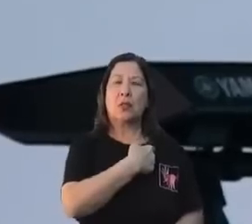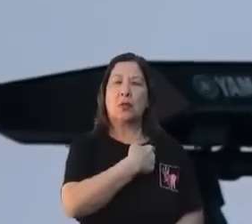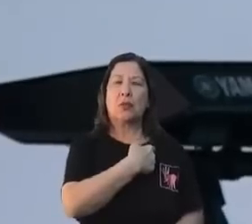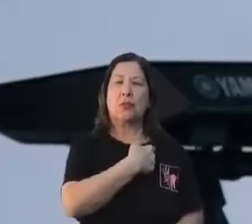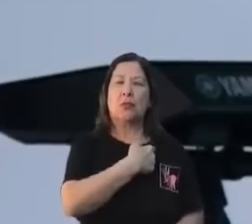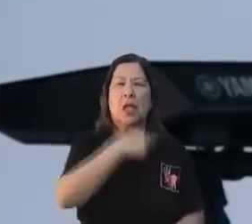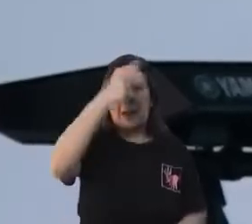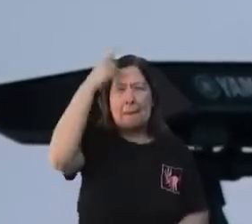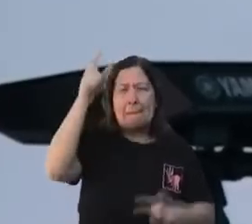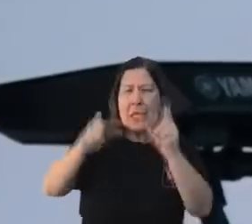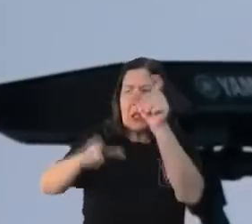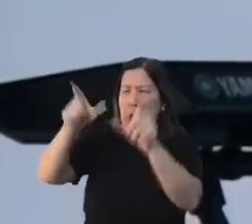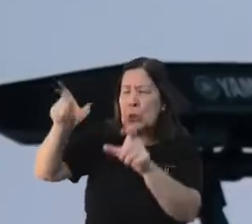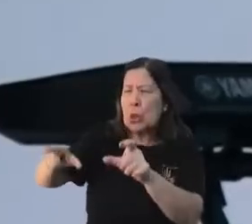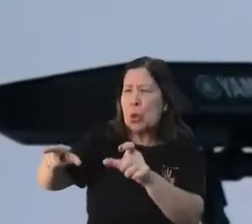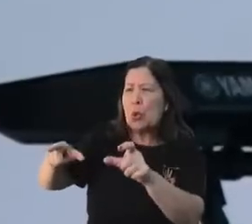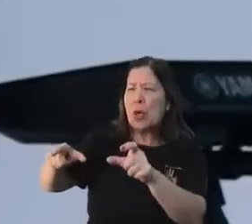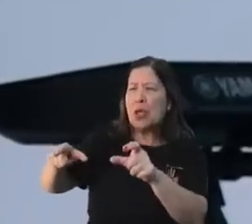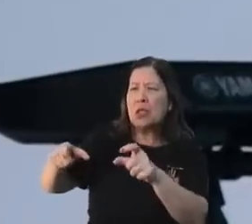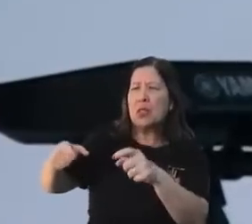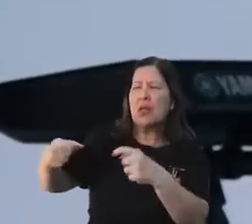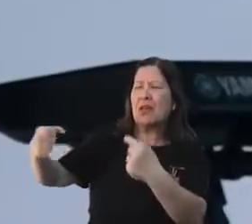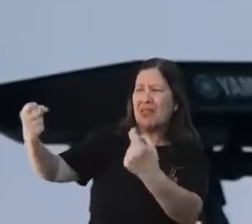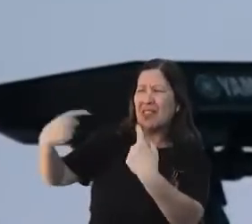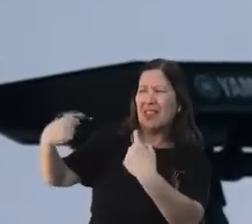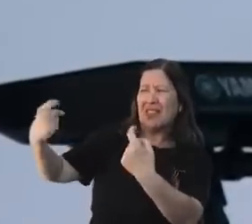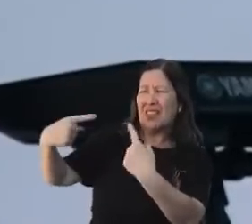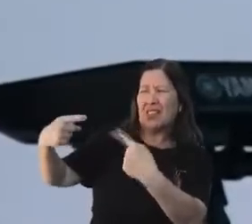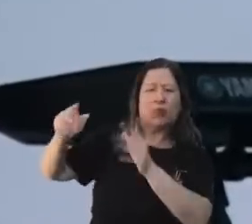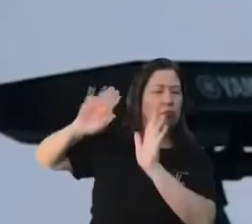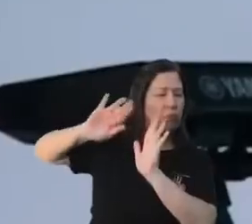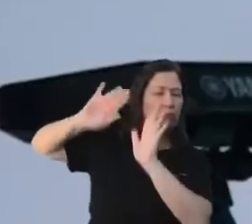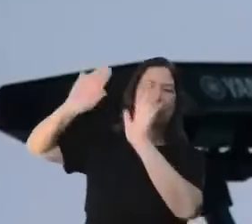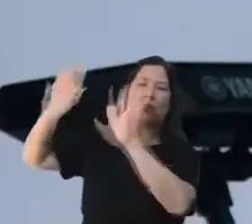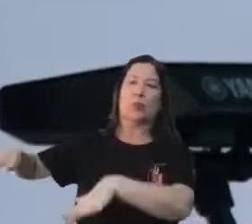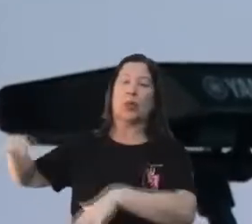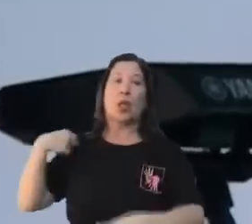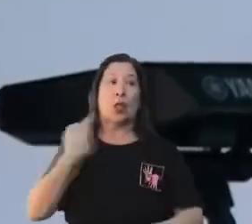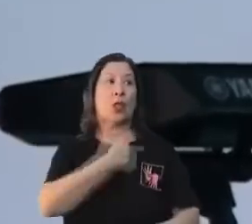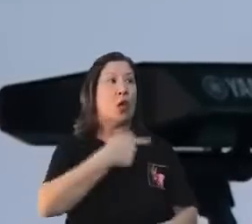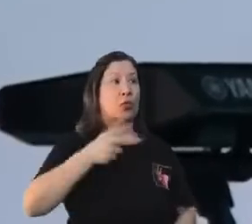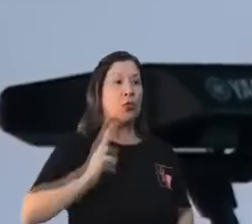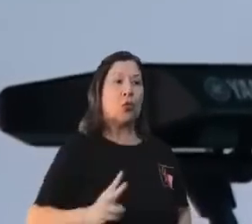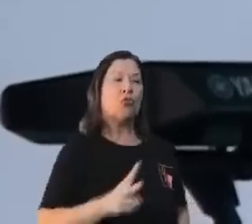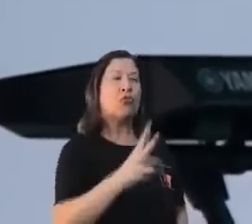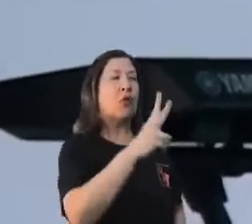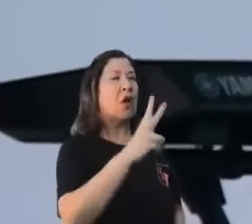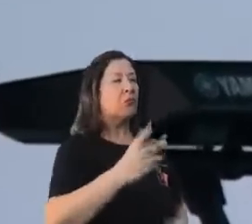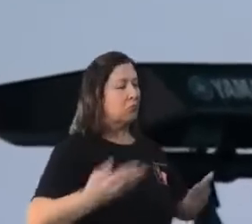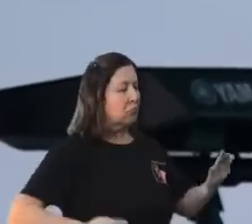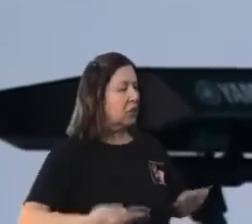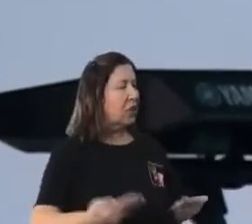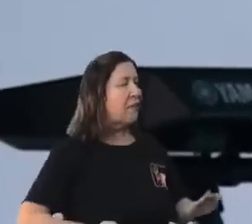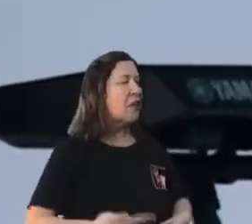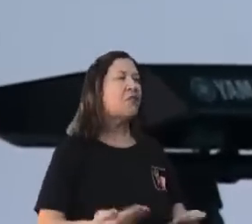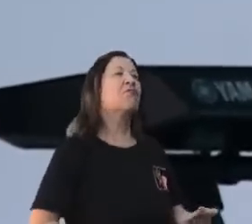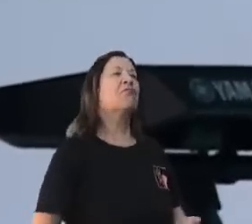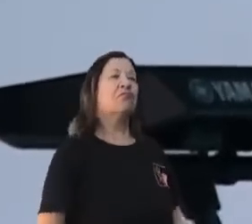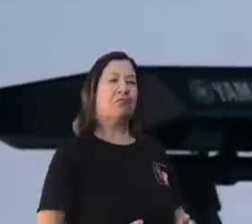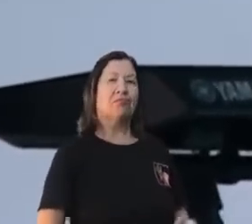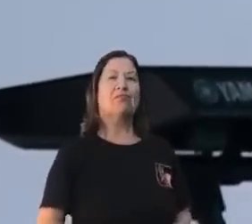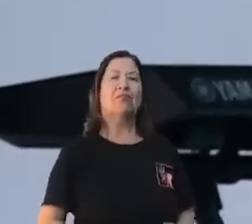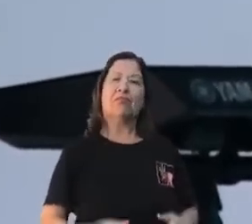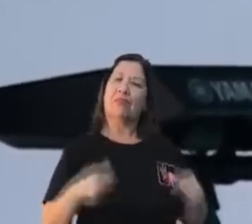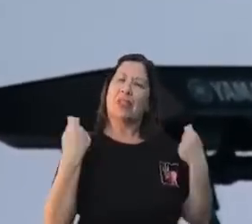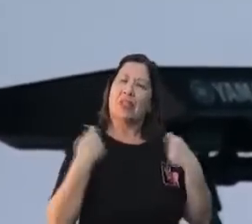Mas veja ainda, em quinto lugar, que Maria fez só para agradar a Jesus. Isso me encanta muito, pastor Arthur.